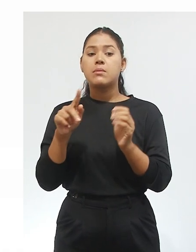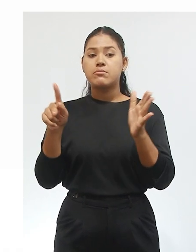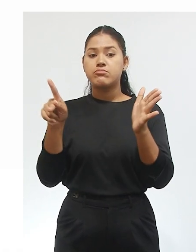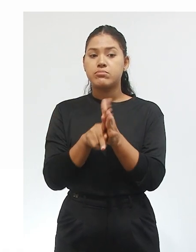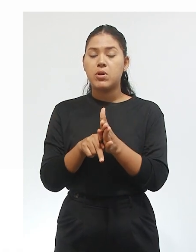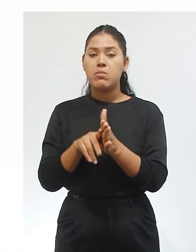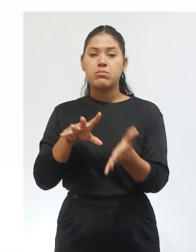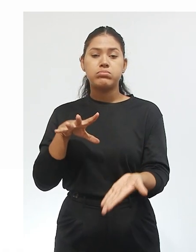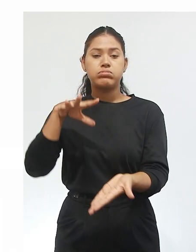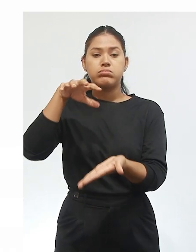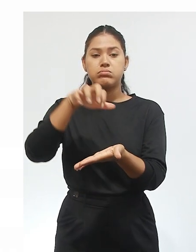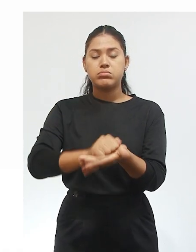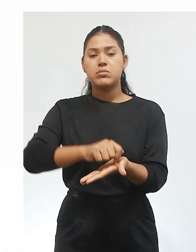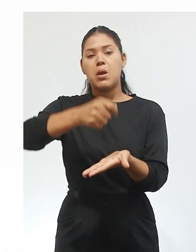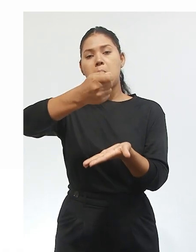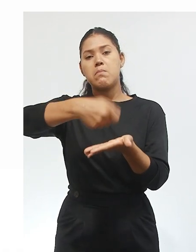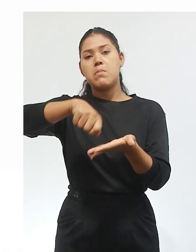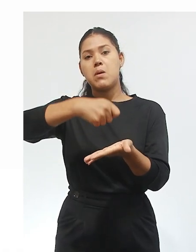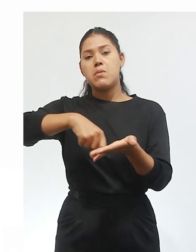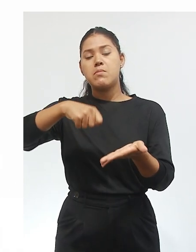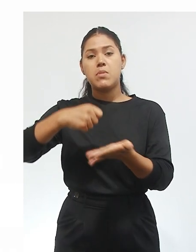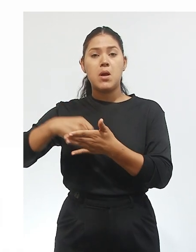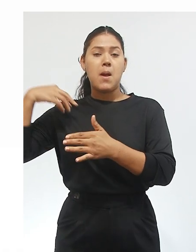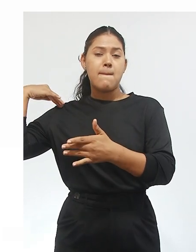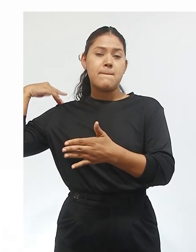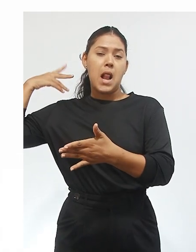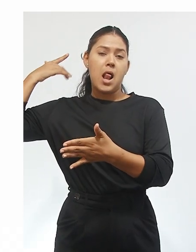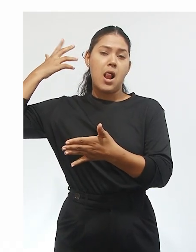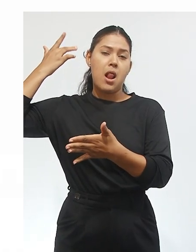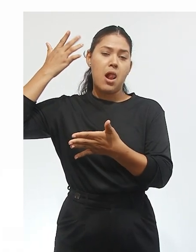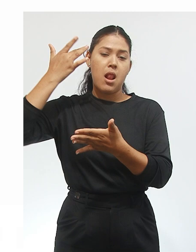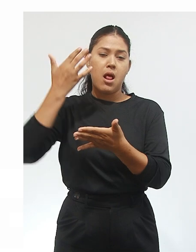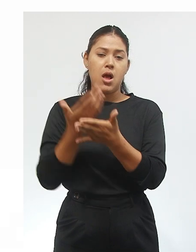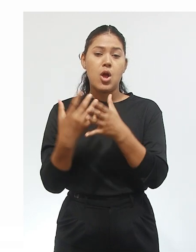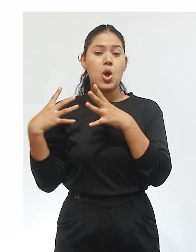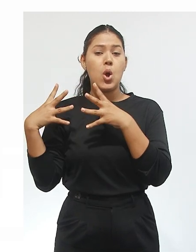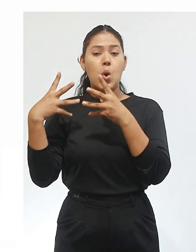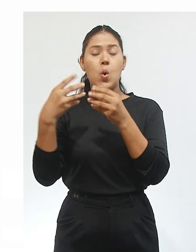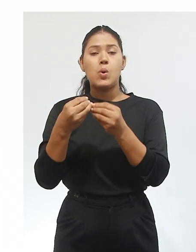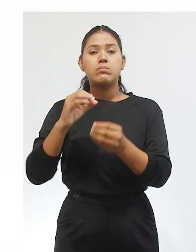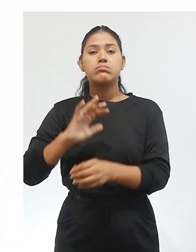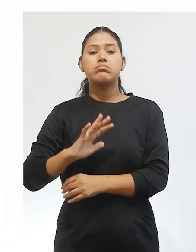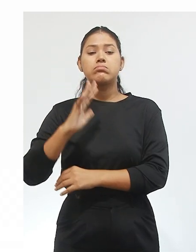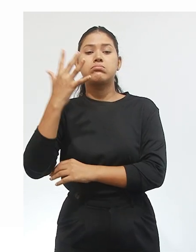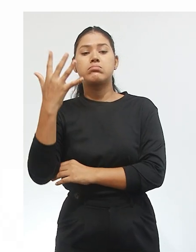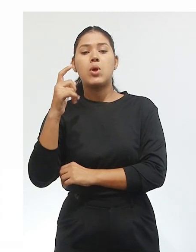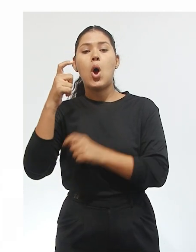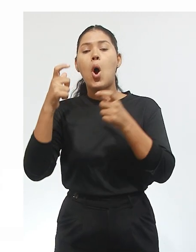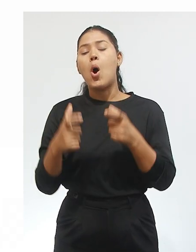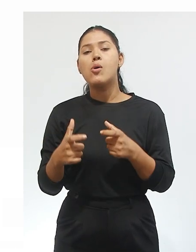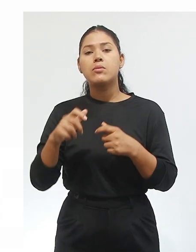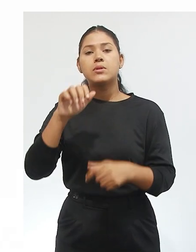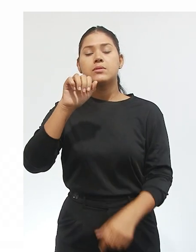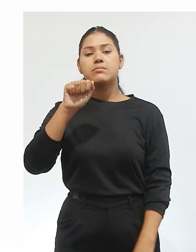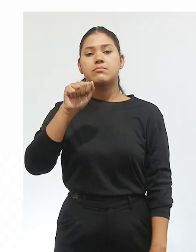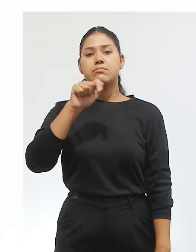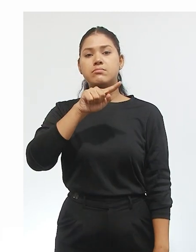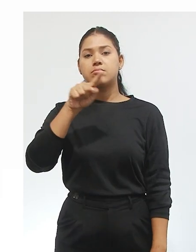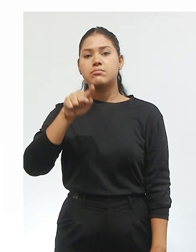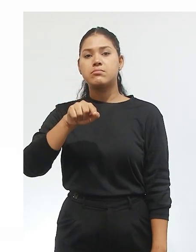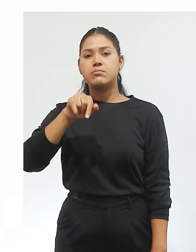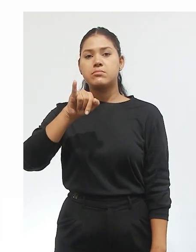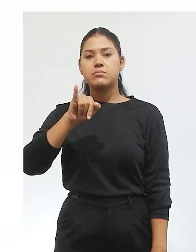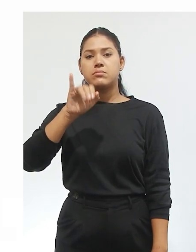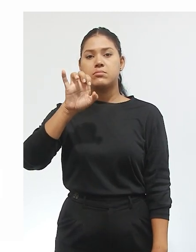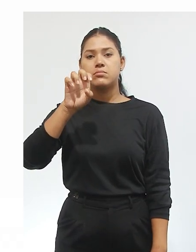natureza de todos os fatos que ocorrem na agenda. Ou seja, nada mais é, tá, do que aquele